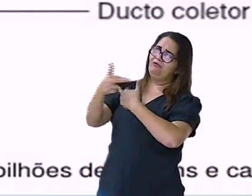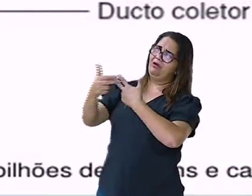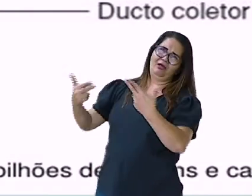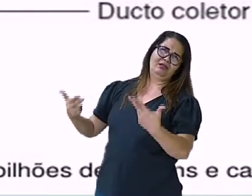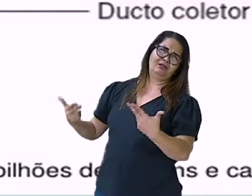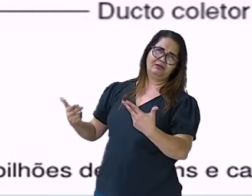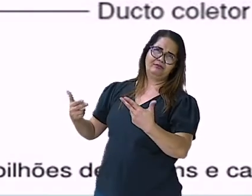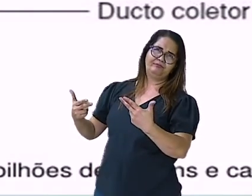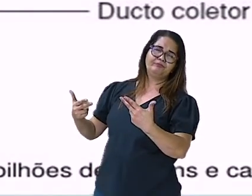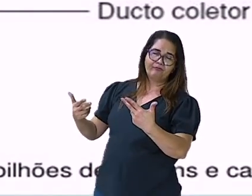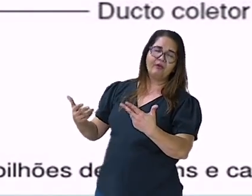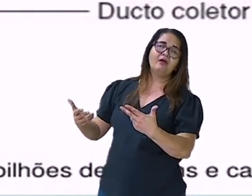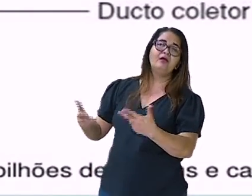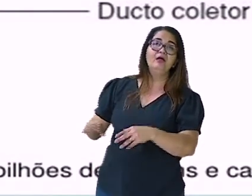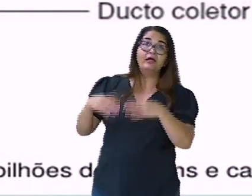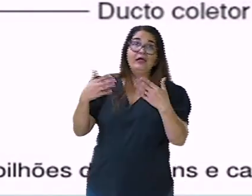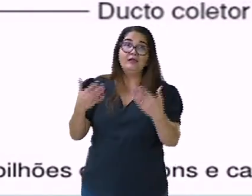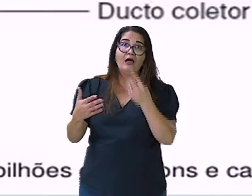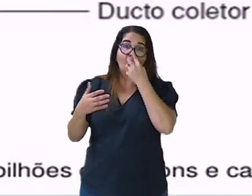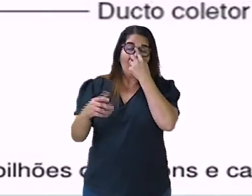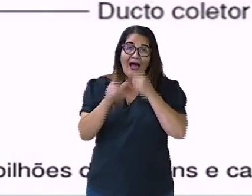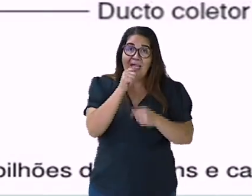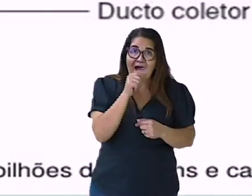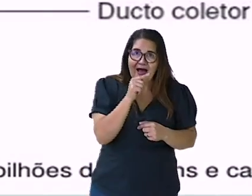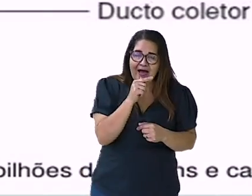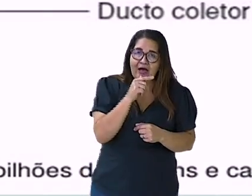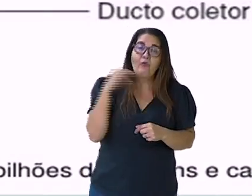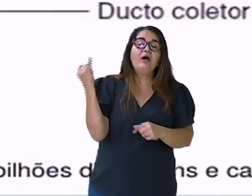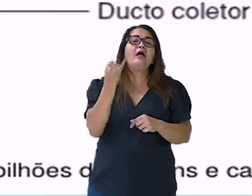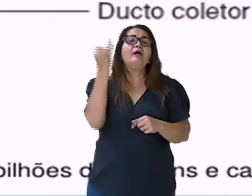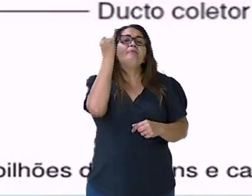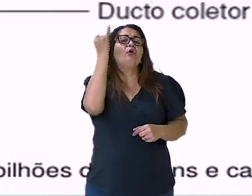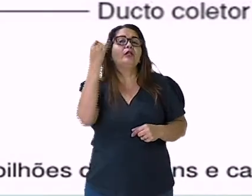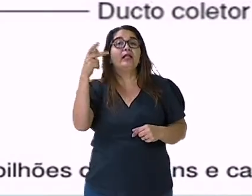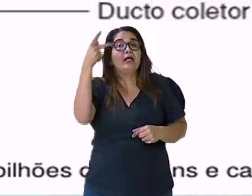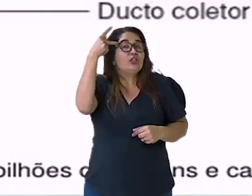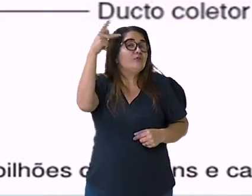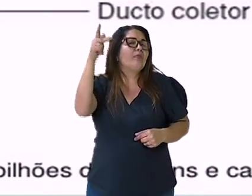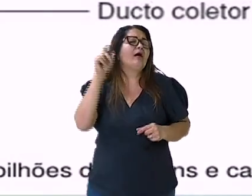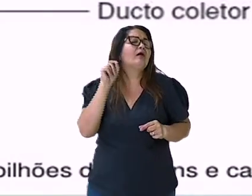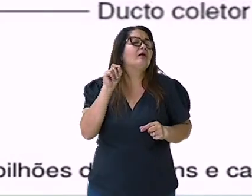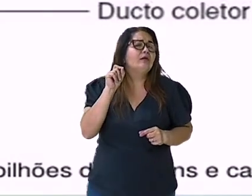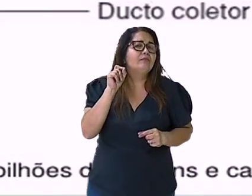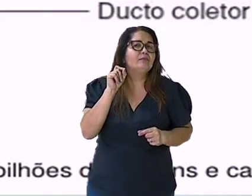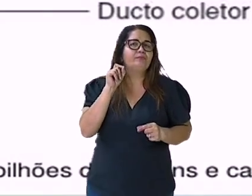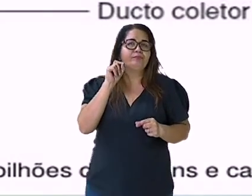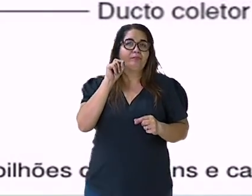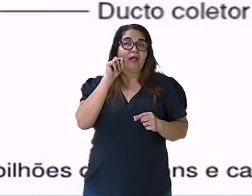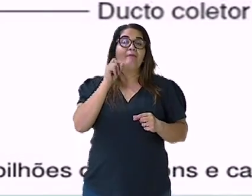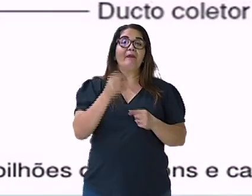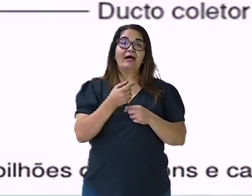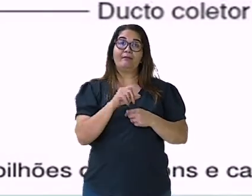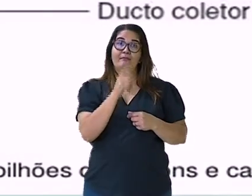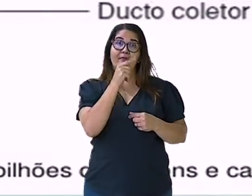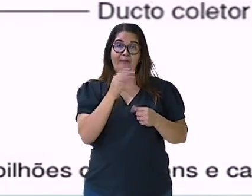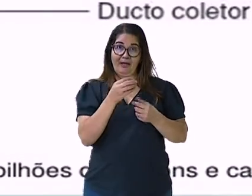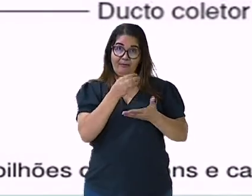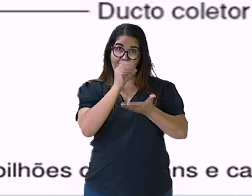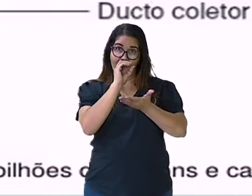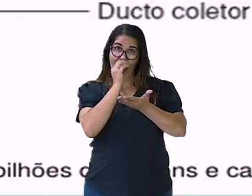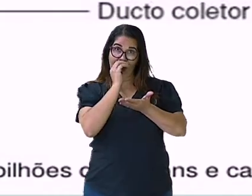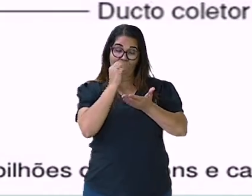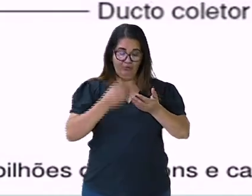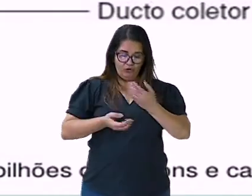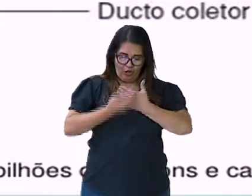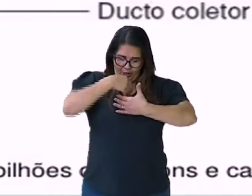facilitada a quantidade de ácido do seu organismo, também vai nos causar danos. E aí? Como é que fica